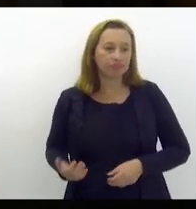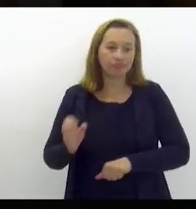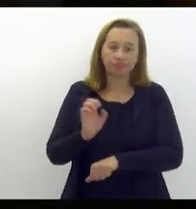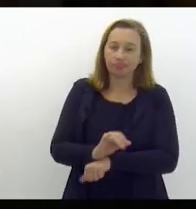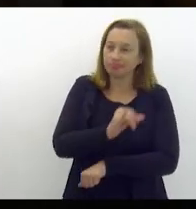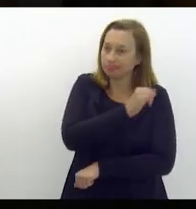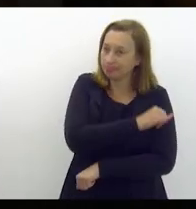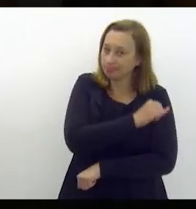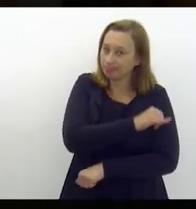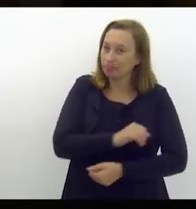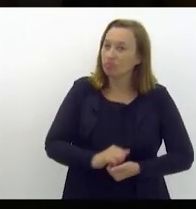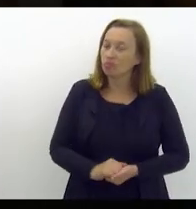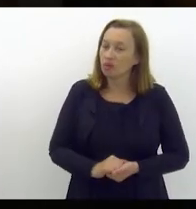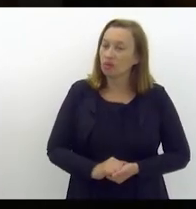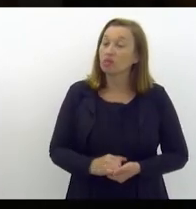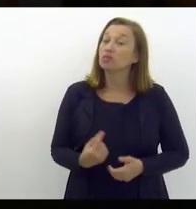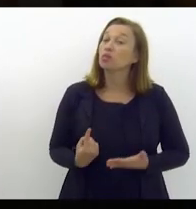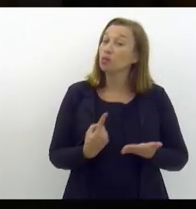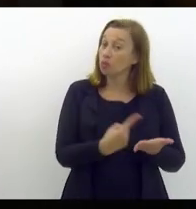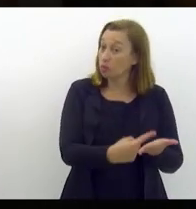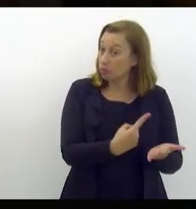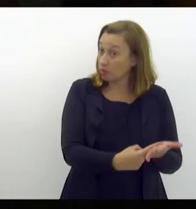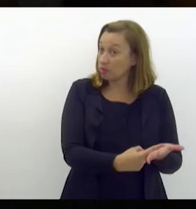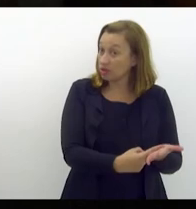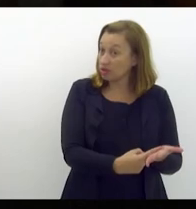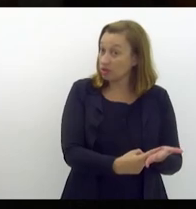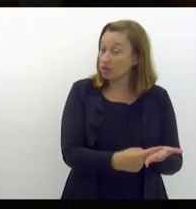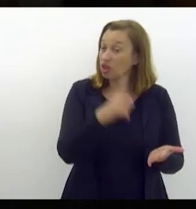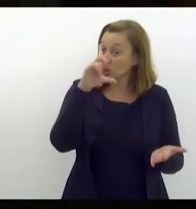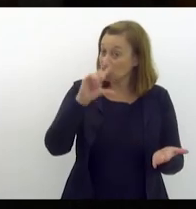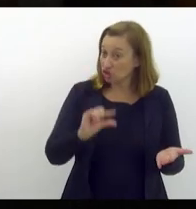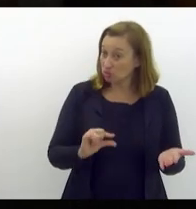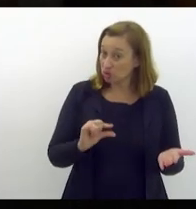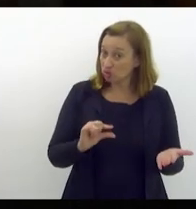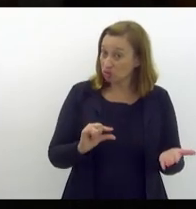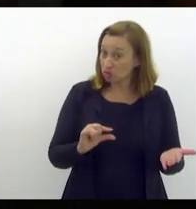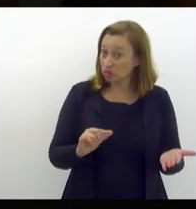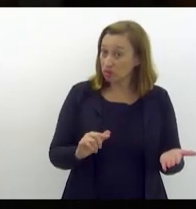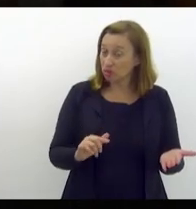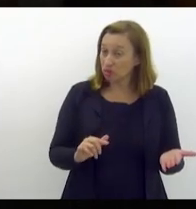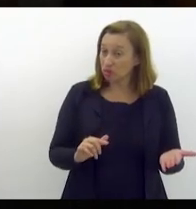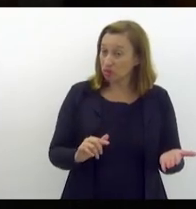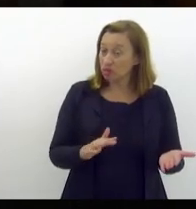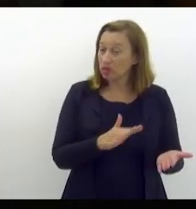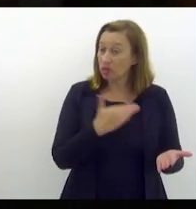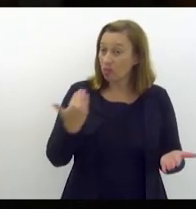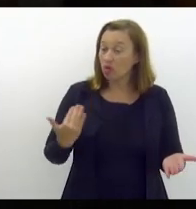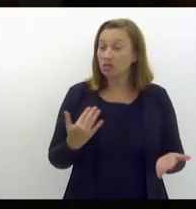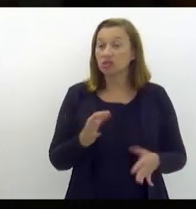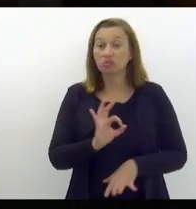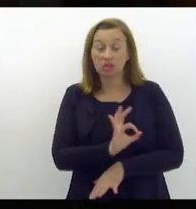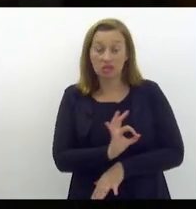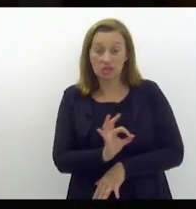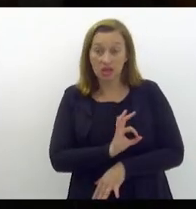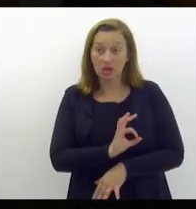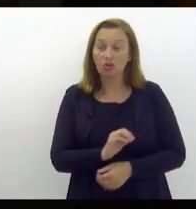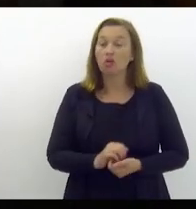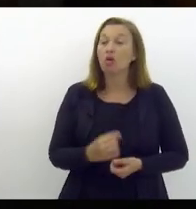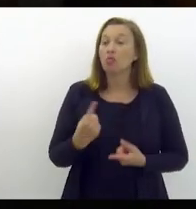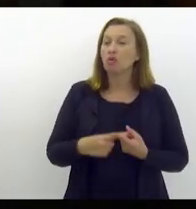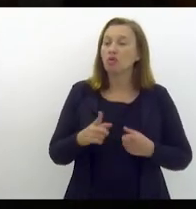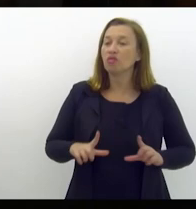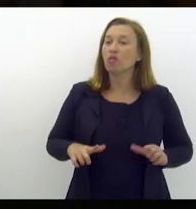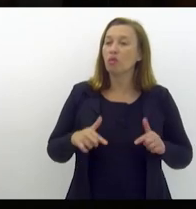Rio de Janeiro tinha se comprometido na redução da letalidade policial, porque veio uma